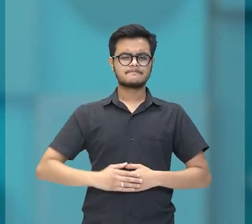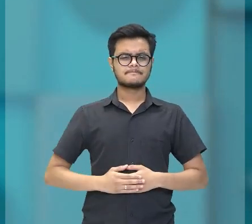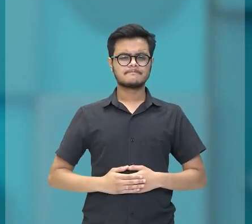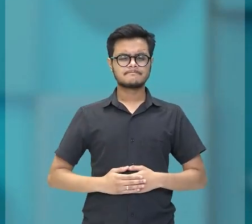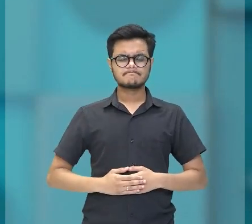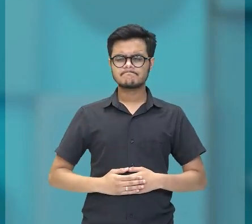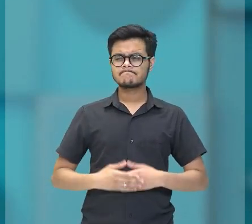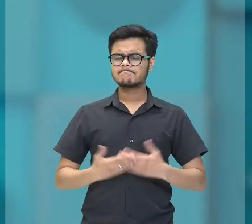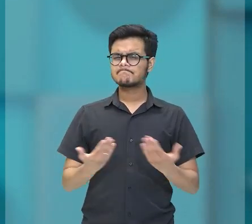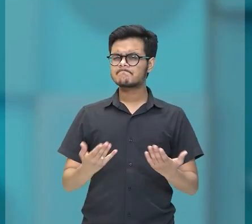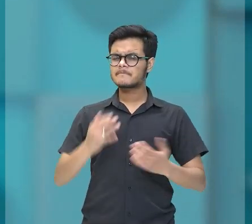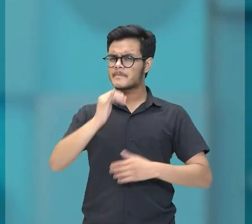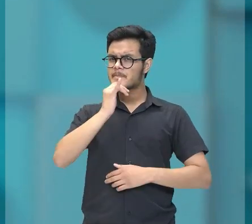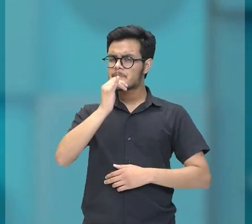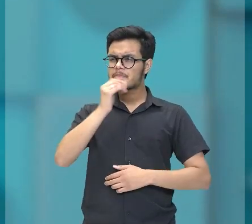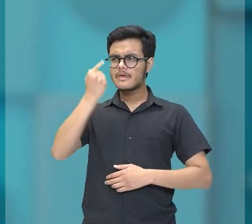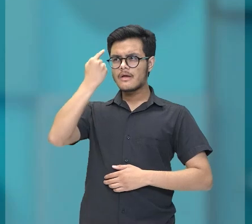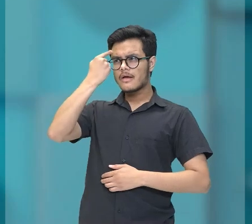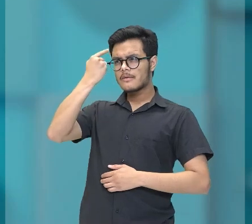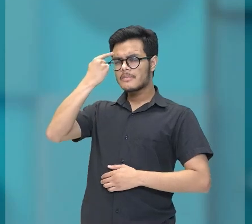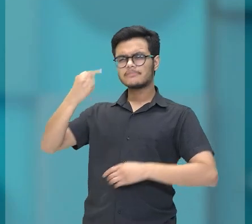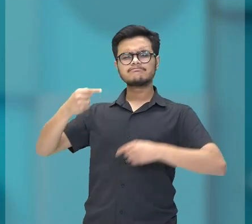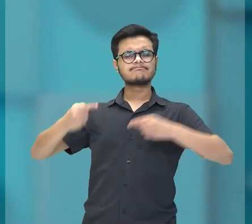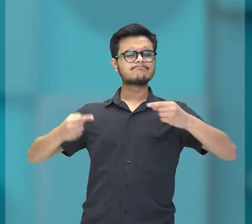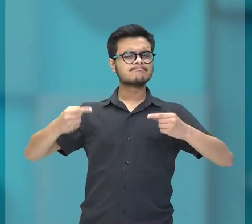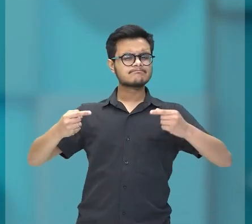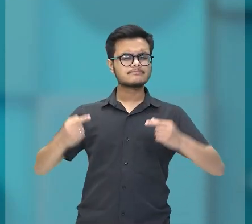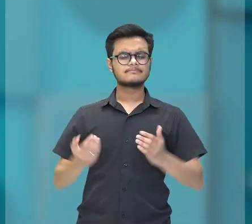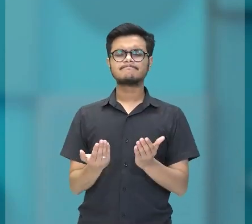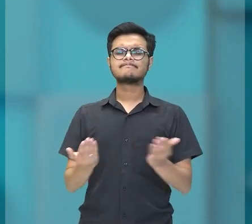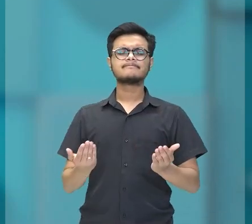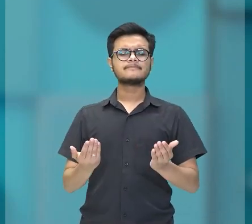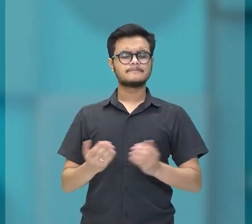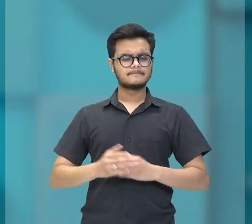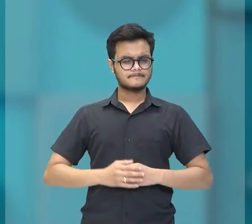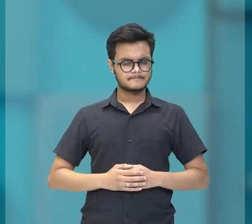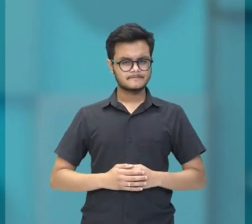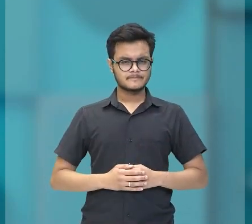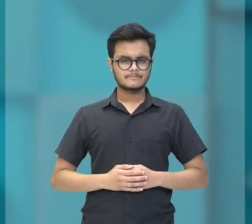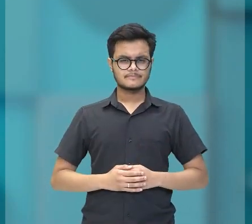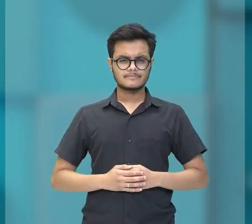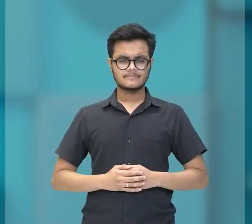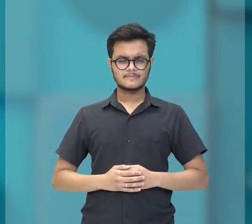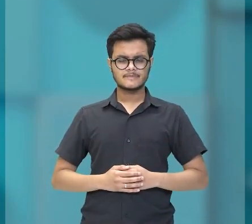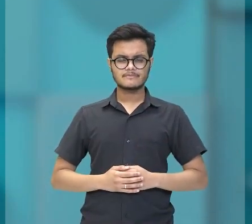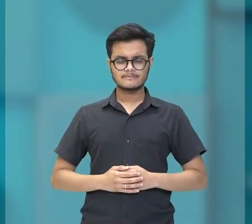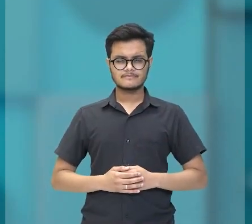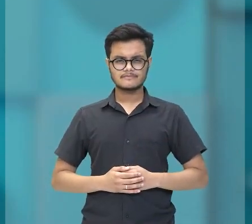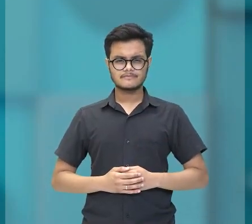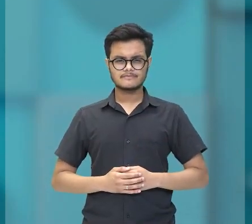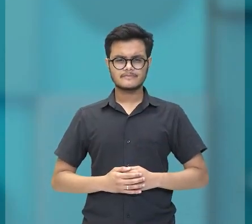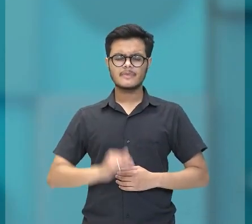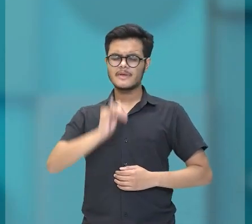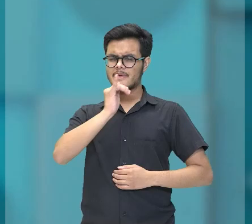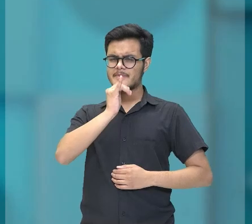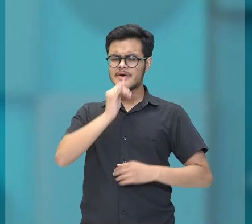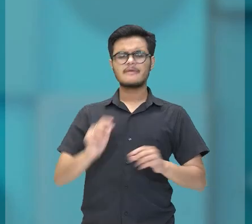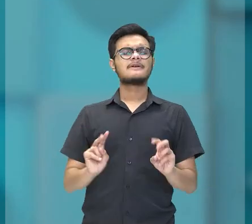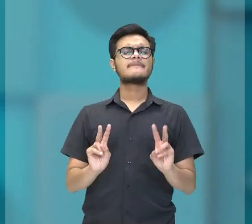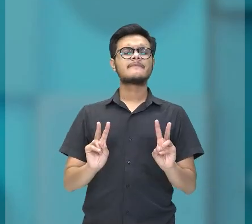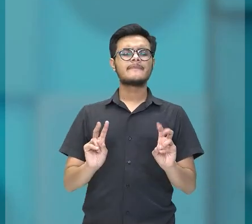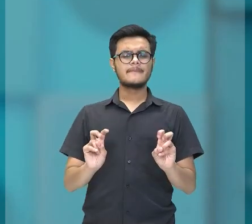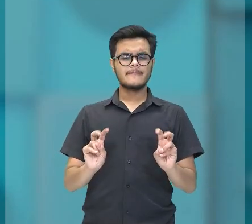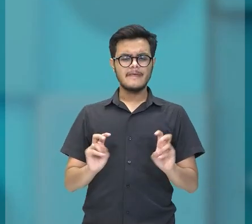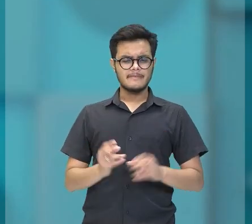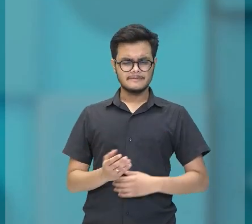debate. Então, vamos a eles? Olhem só, nós temos os seguintes temas a observar. Vamos a